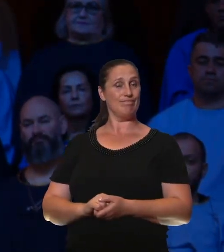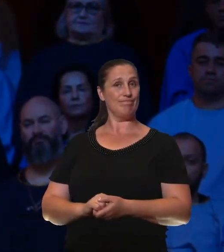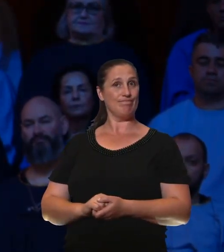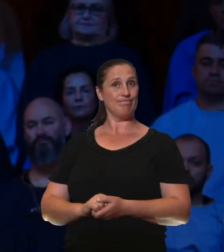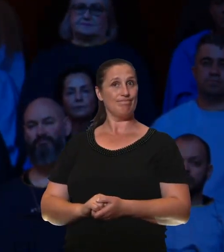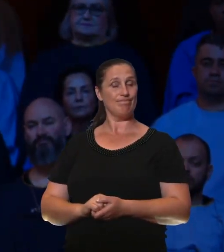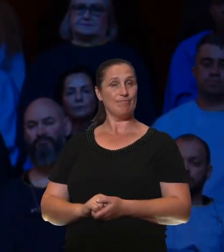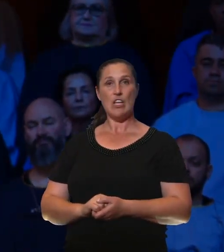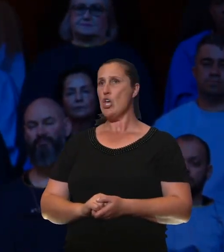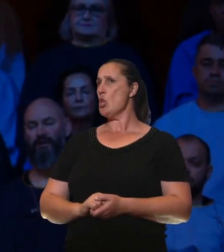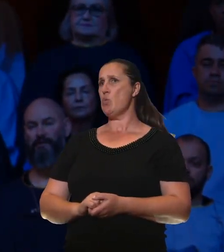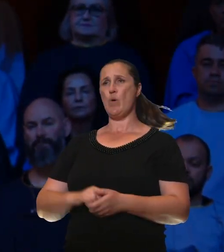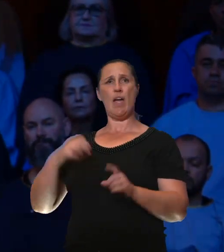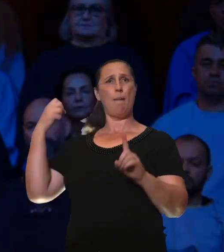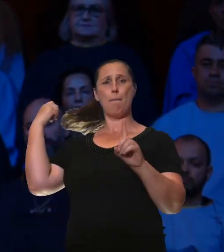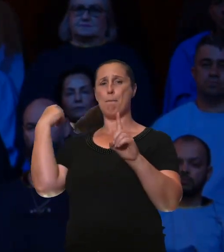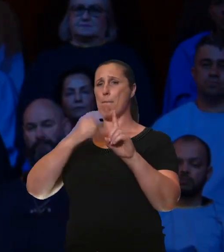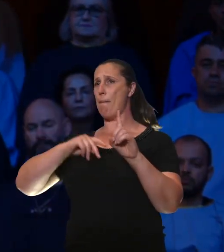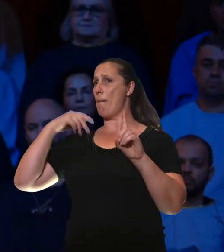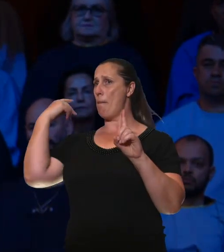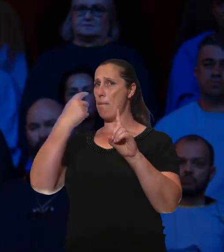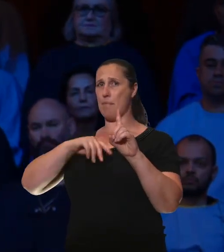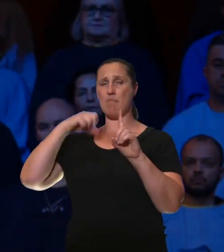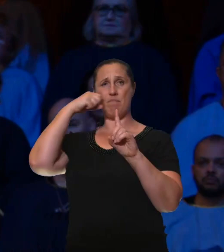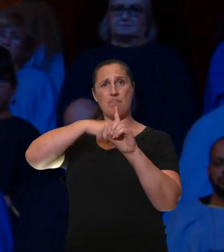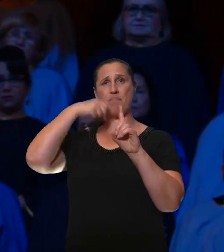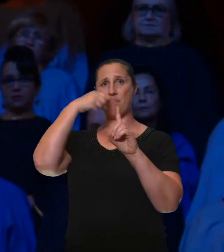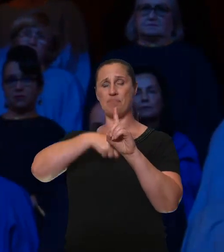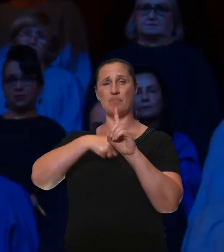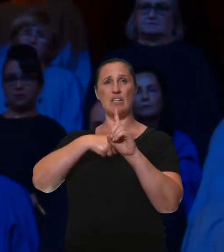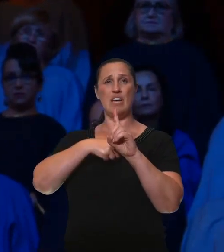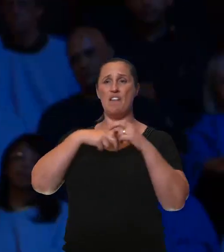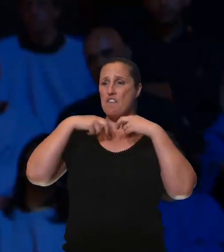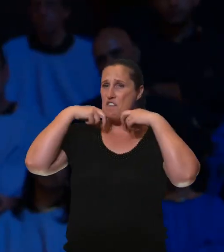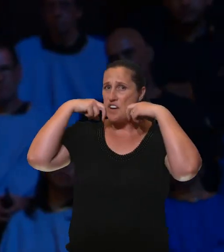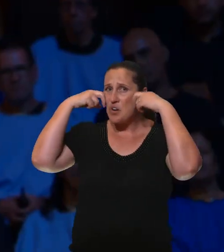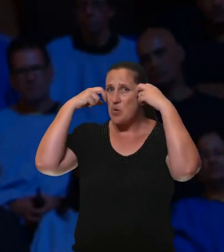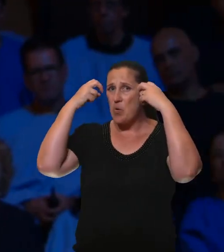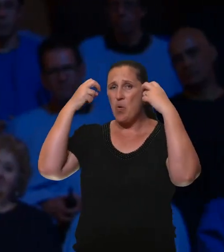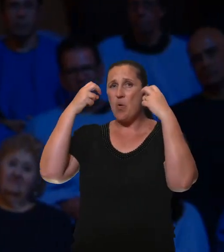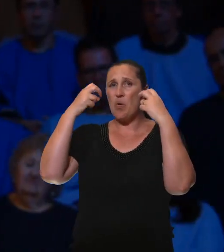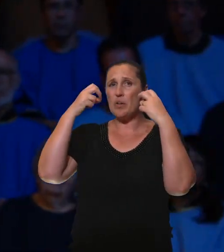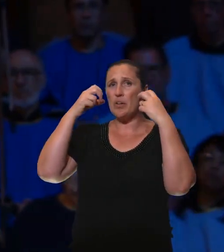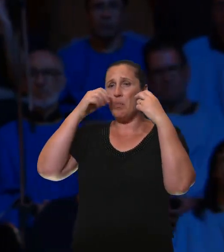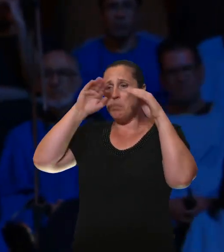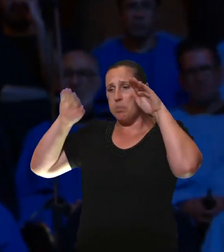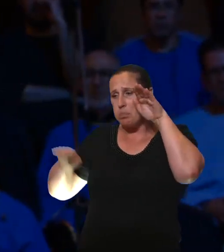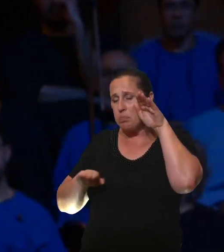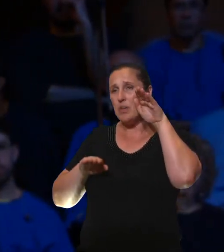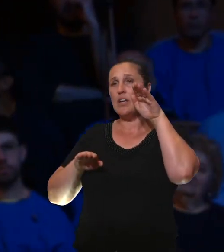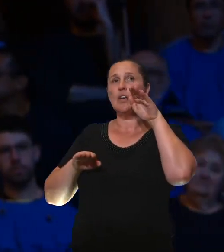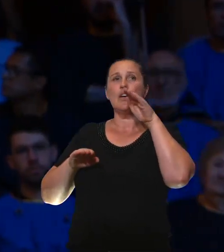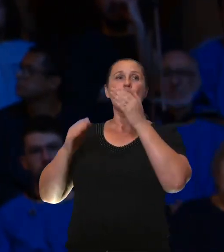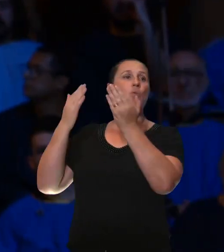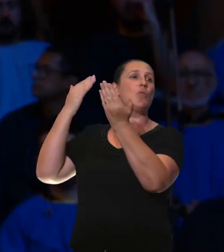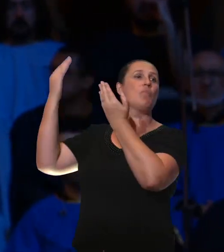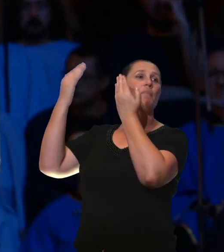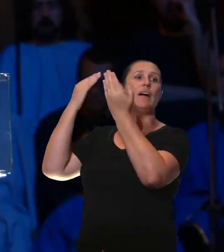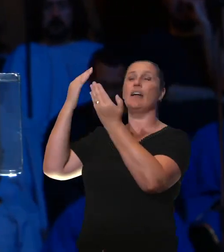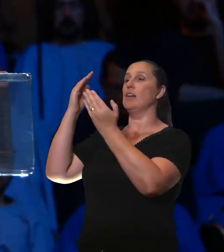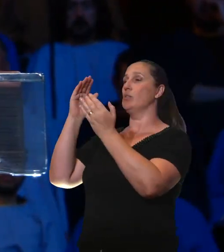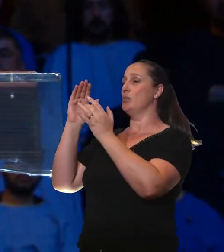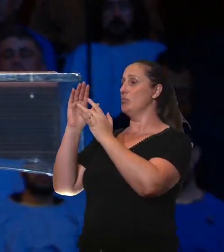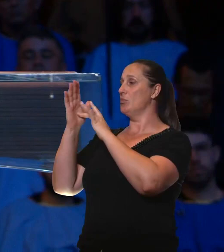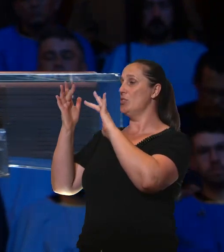Não é um açoite, não é uma pequena vergonha comparado com tudo que o meu Senhor